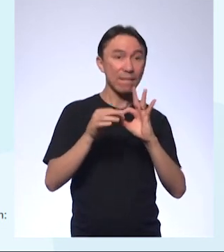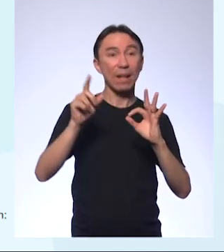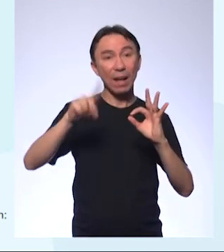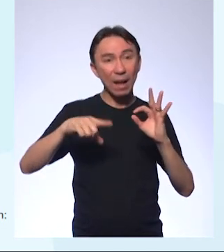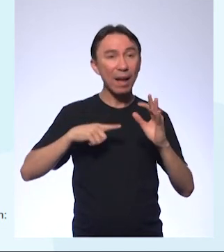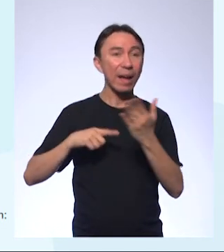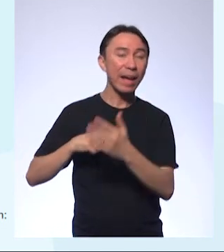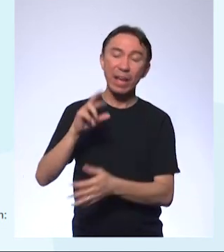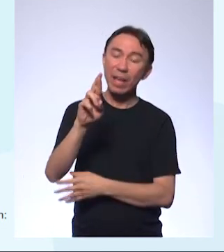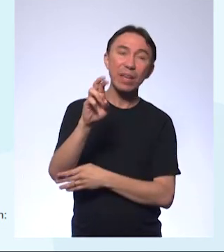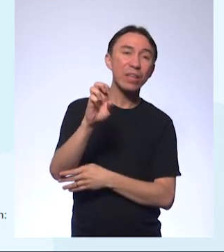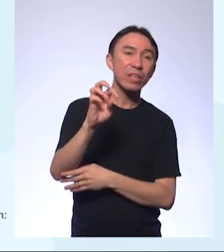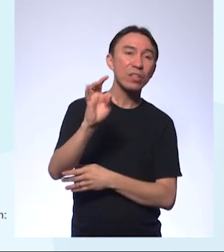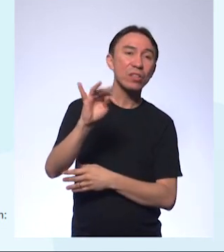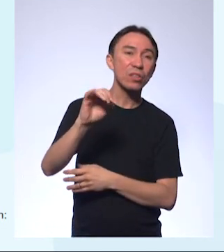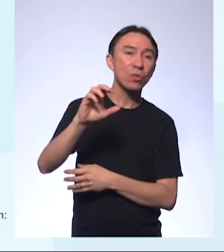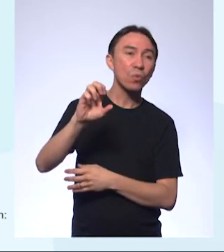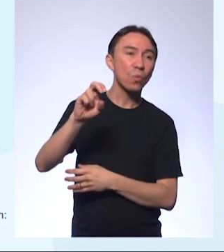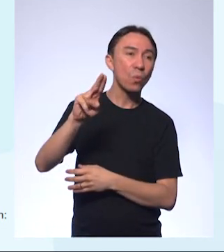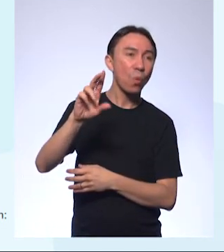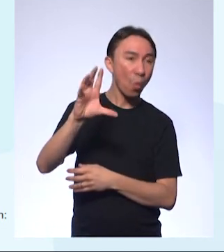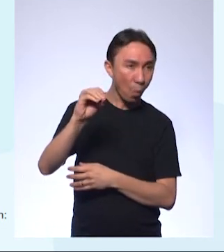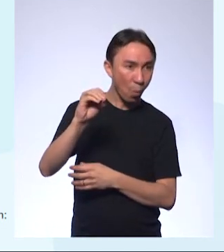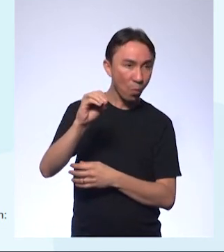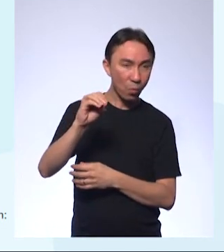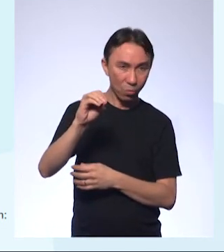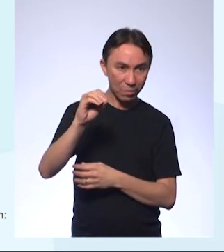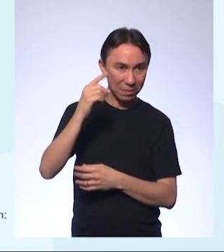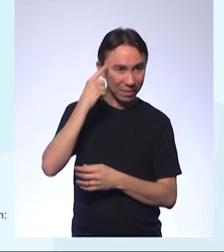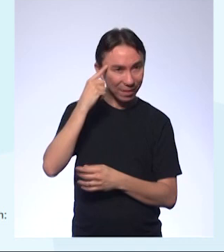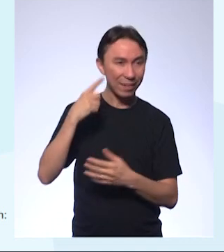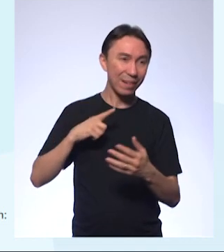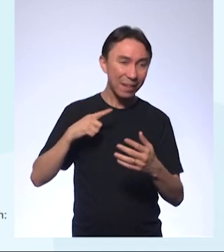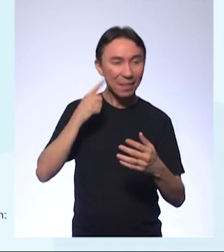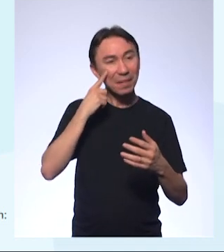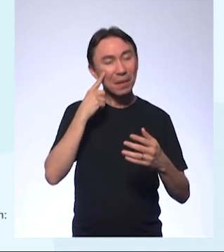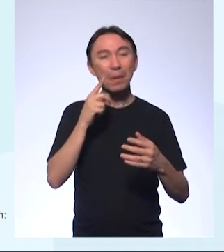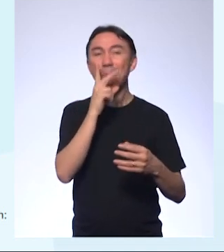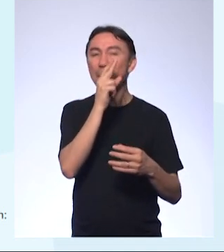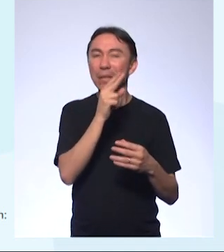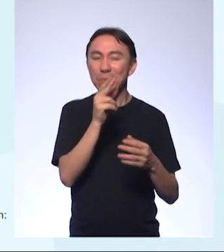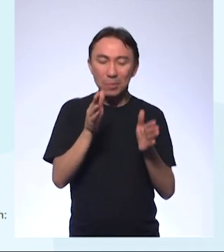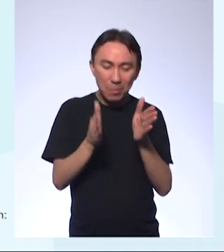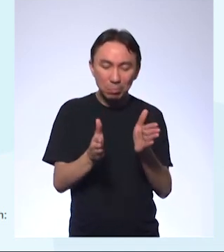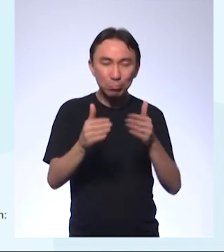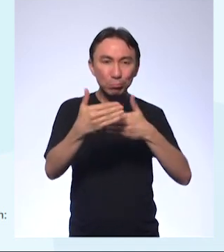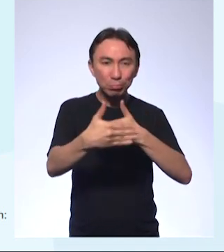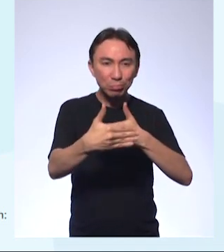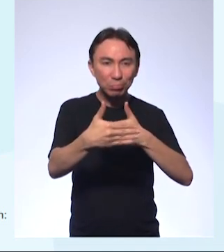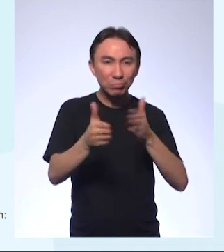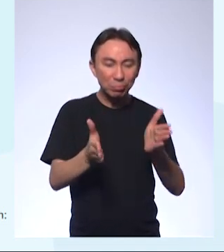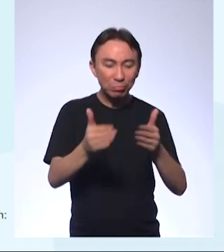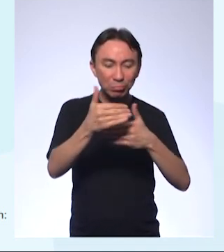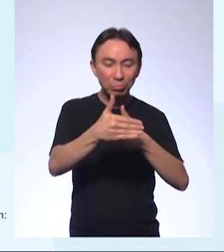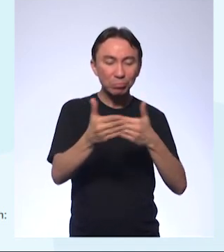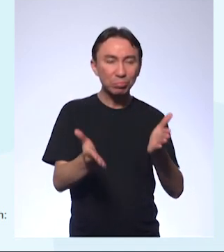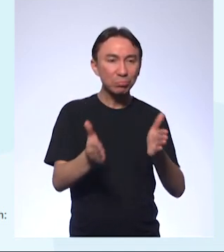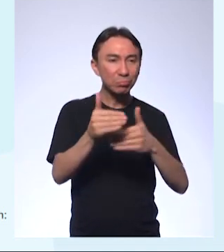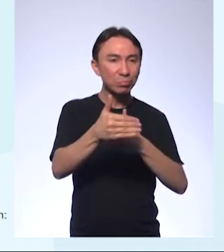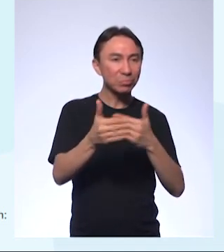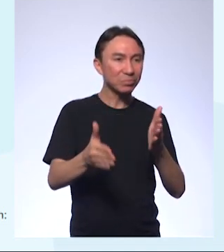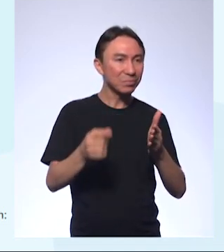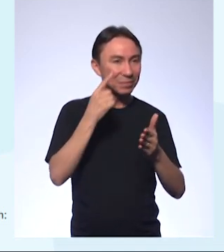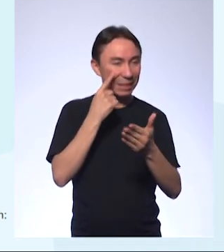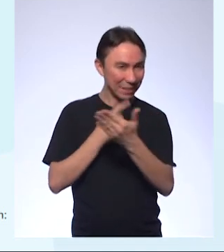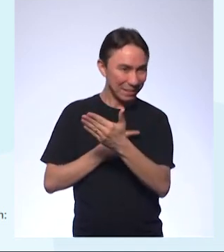retículo cristalino no formato geométrico cúbico. Então, a gente pode ver esse cubinho aqui do lado, sendo as bolinhas de